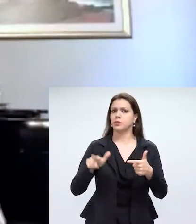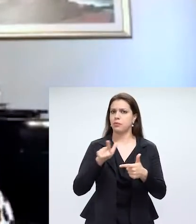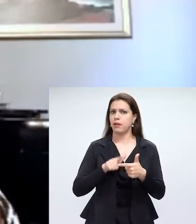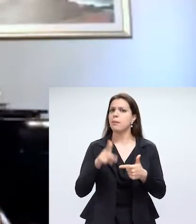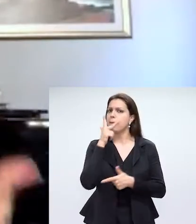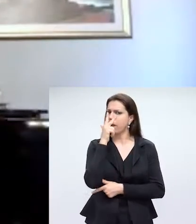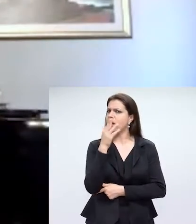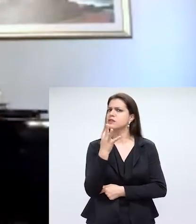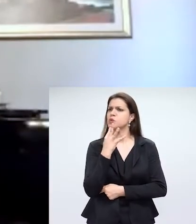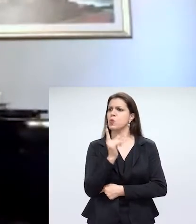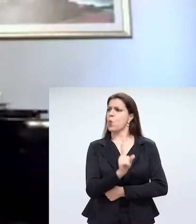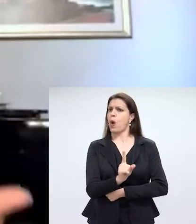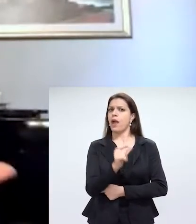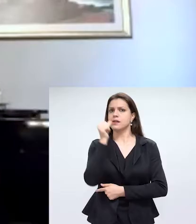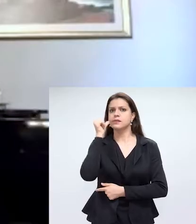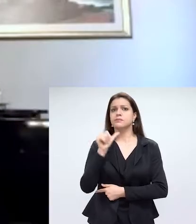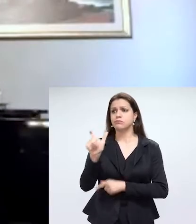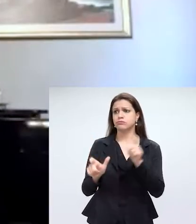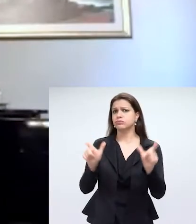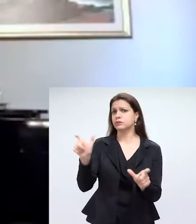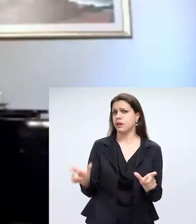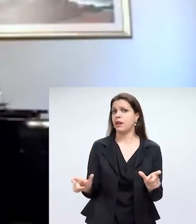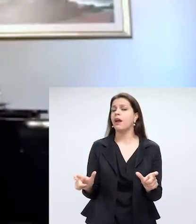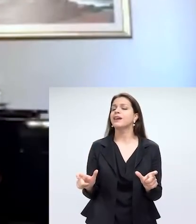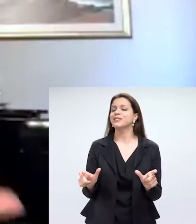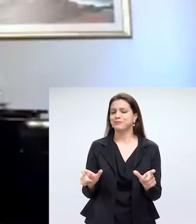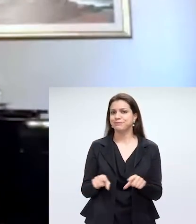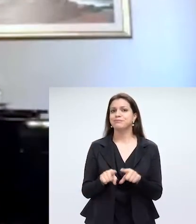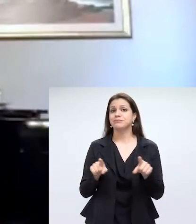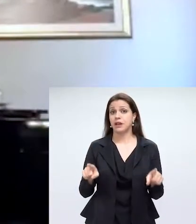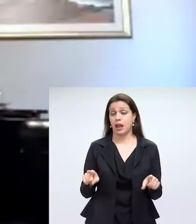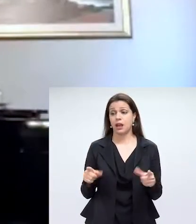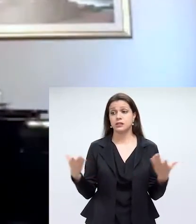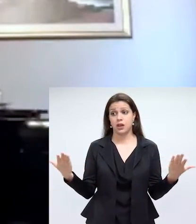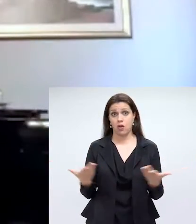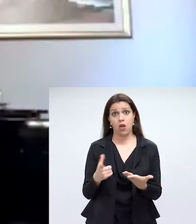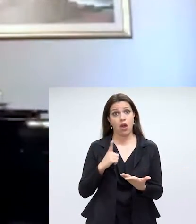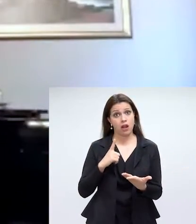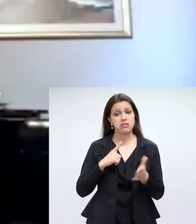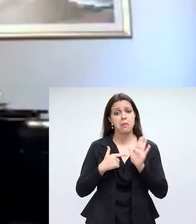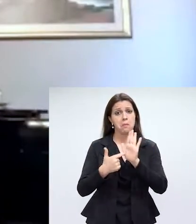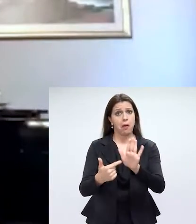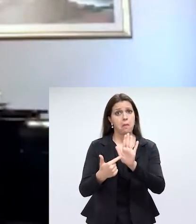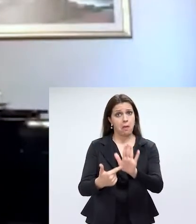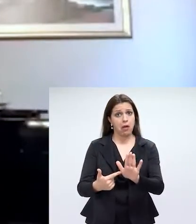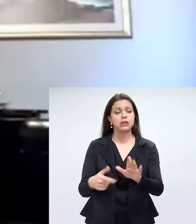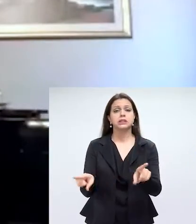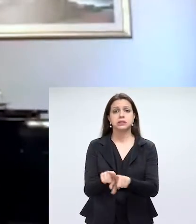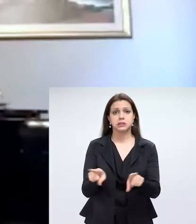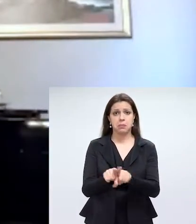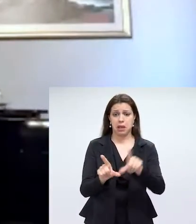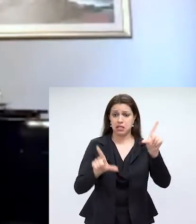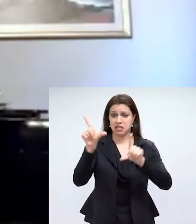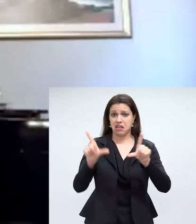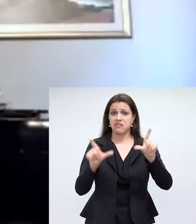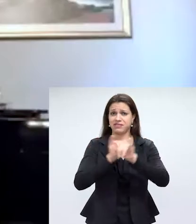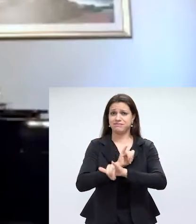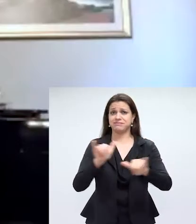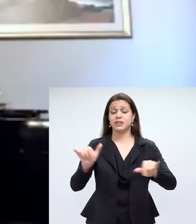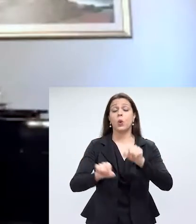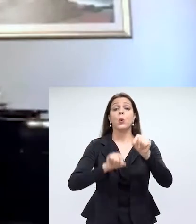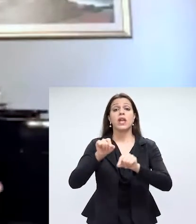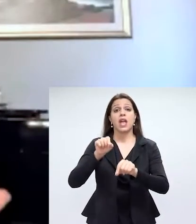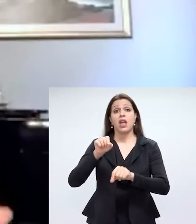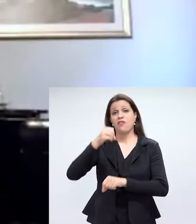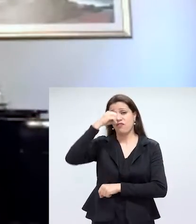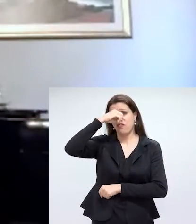ainda desconhecidos de muitas mulheres e que aos poucos têm ganhado muita repercussão também na mídia nacional, que é